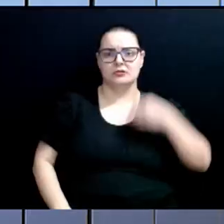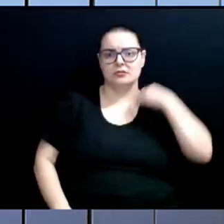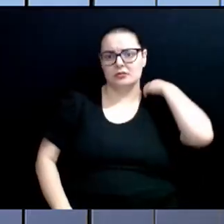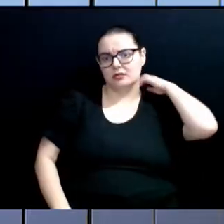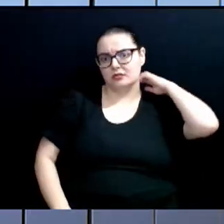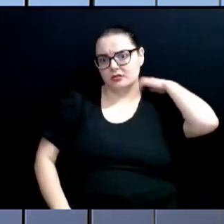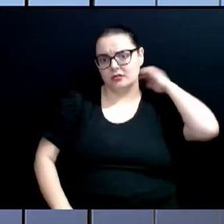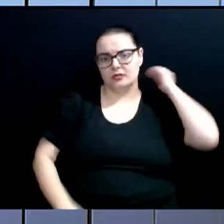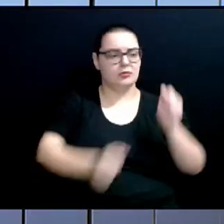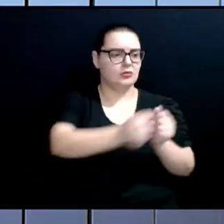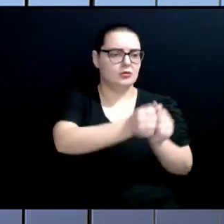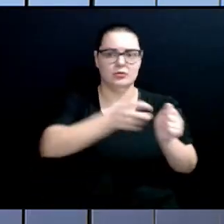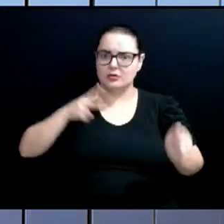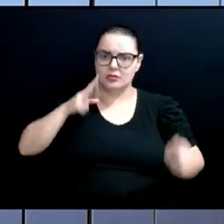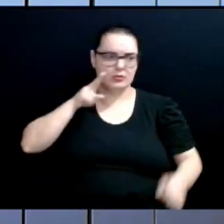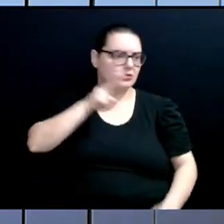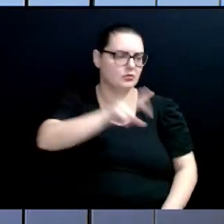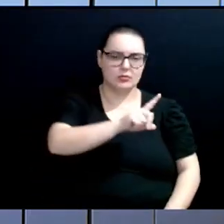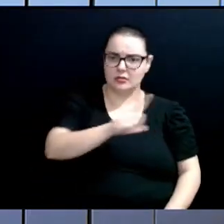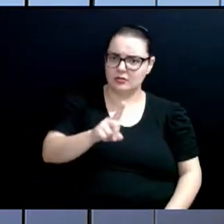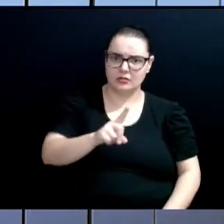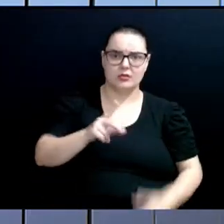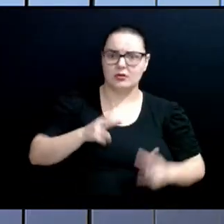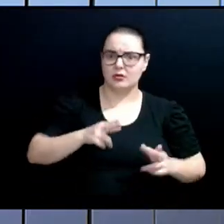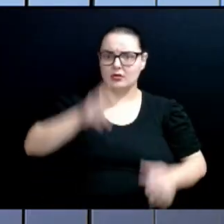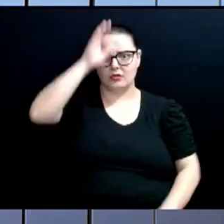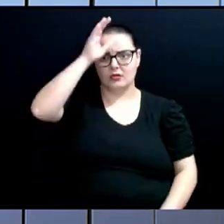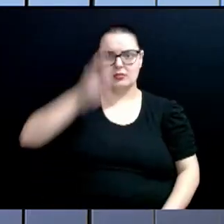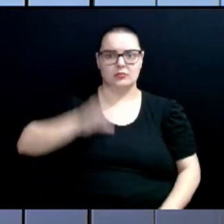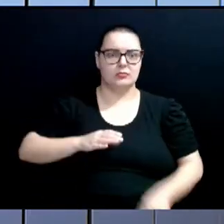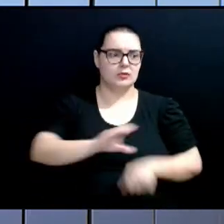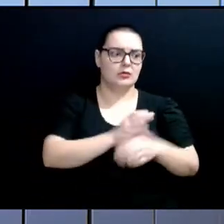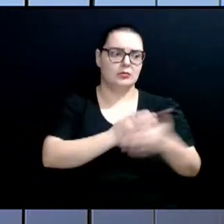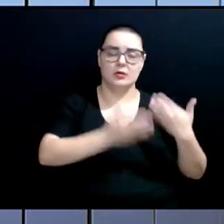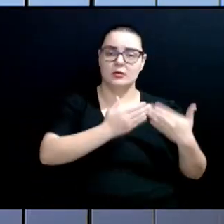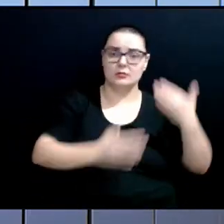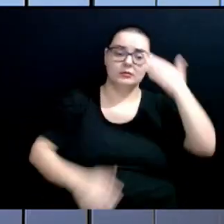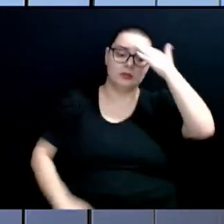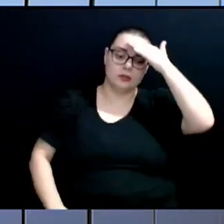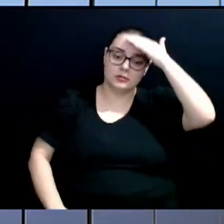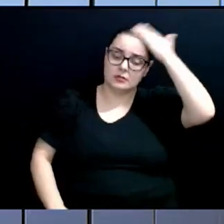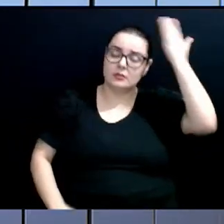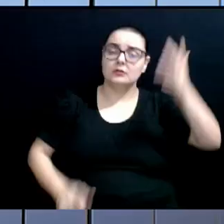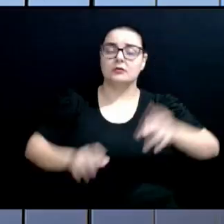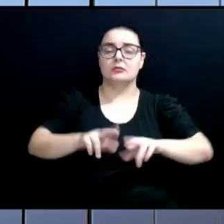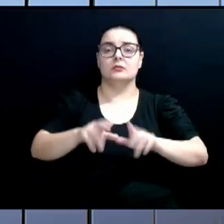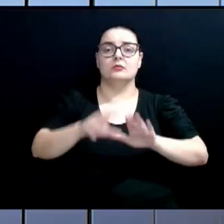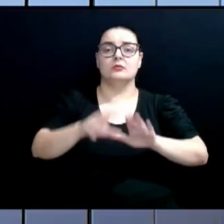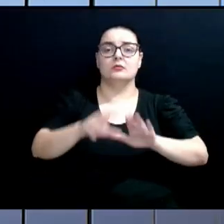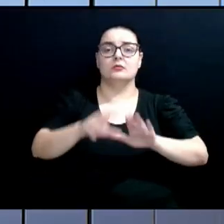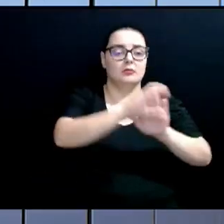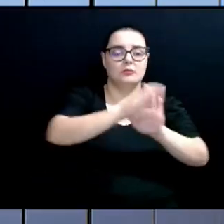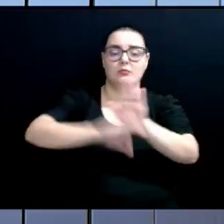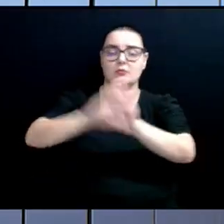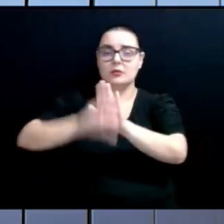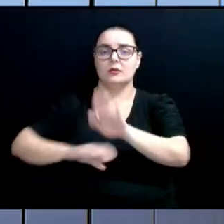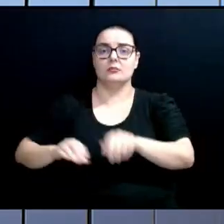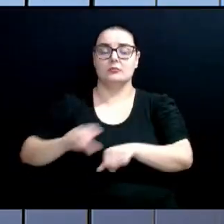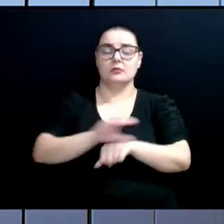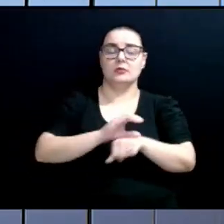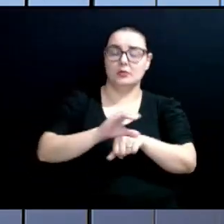como um cidadão para as constituições anteriores, né? Então, assim, tem diversos capítulos na Constituição que